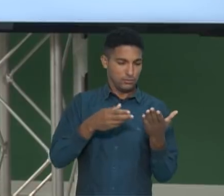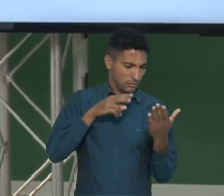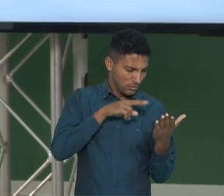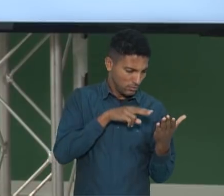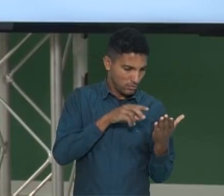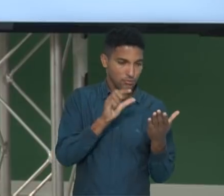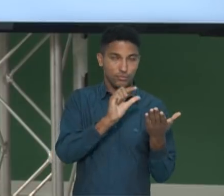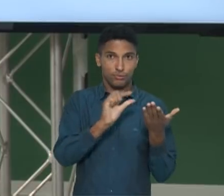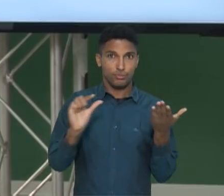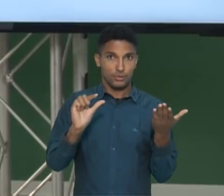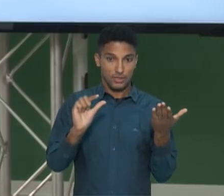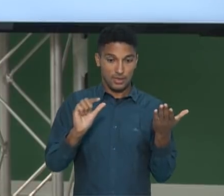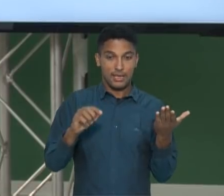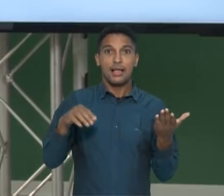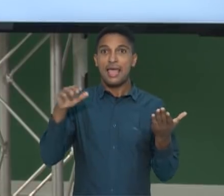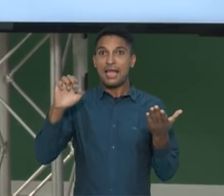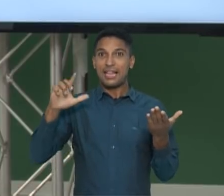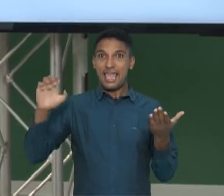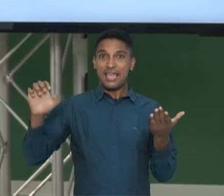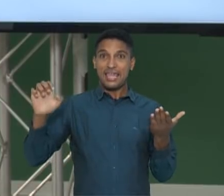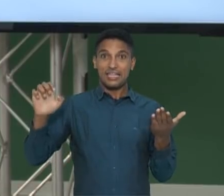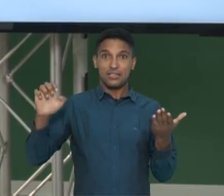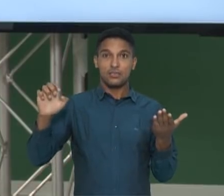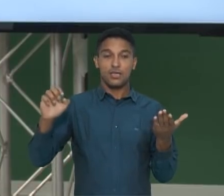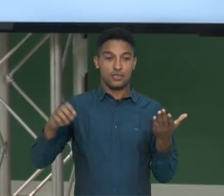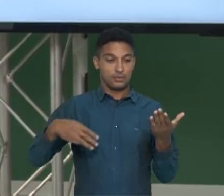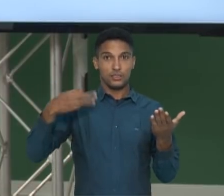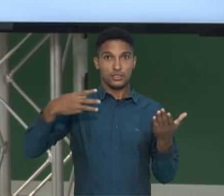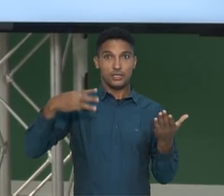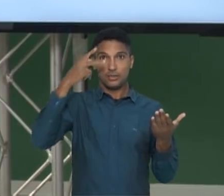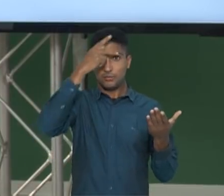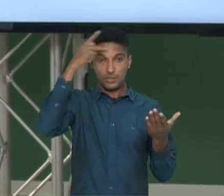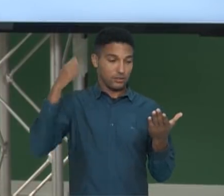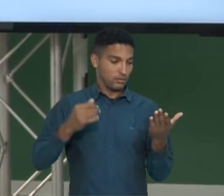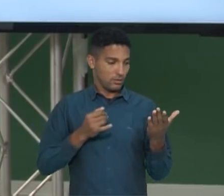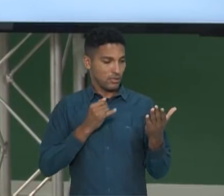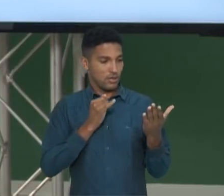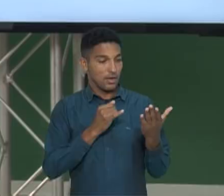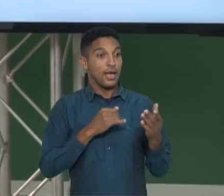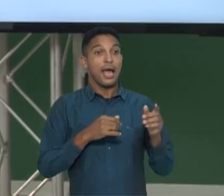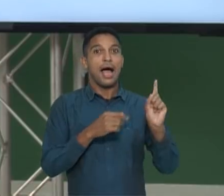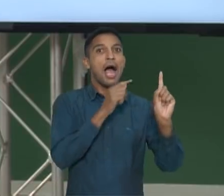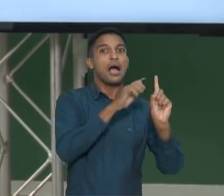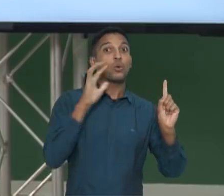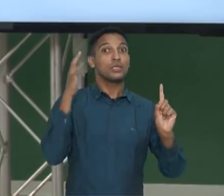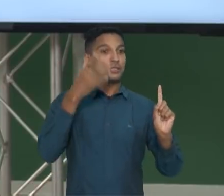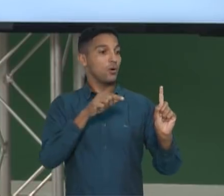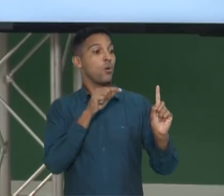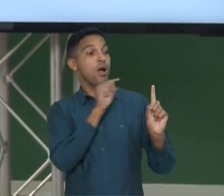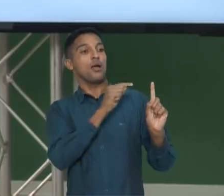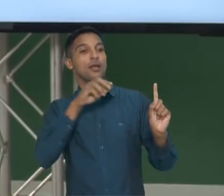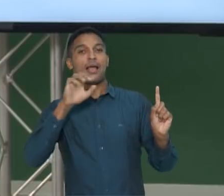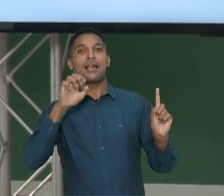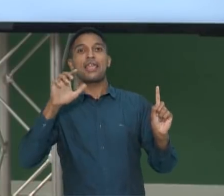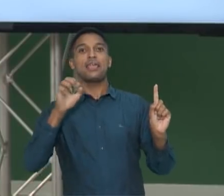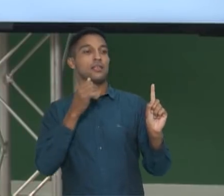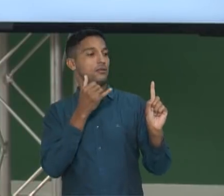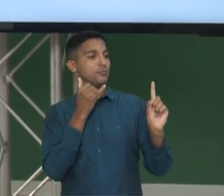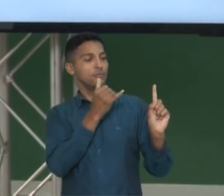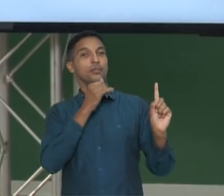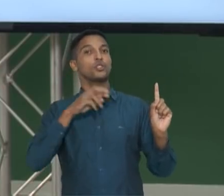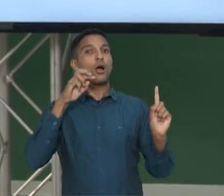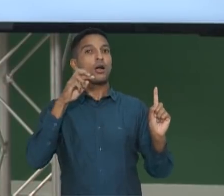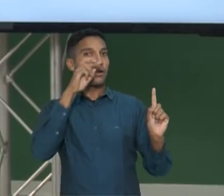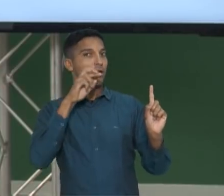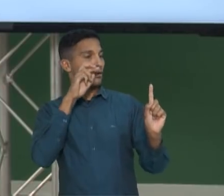ele não participa dos acontecimentos, ele não é narrador personagem. Ele conta o que aconteceu com os outros, né? Um narrador apenas observador. Ele